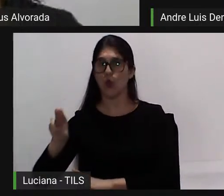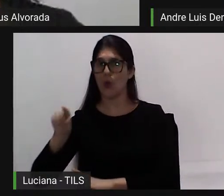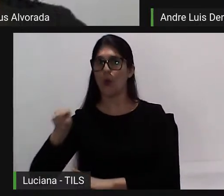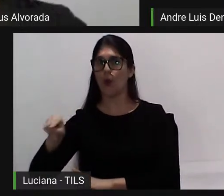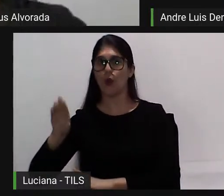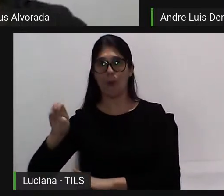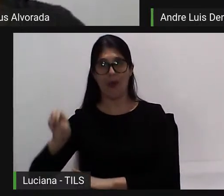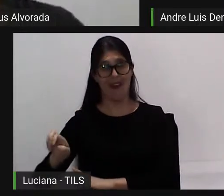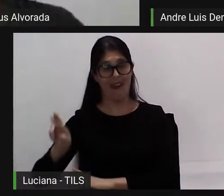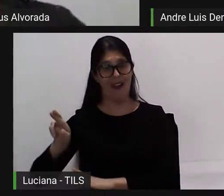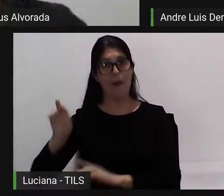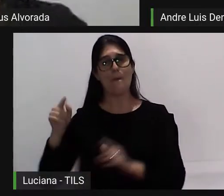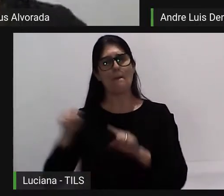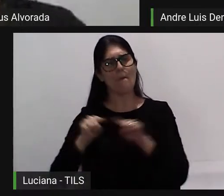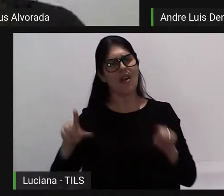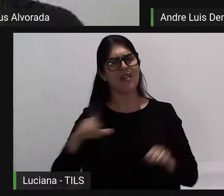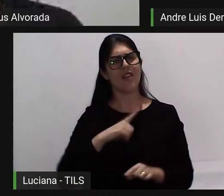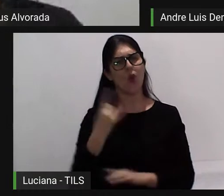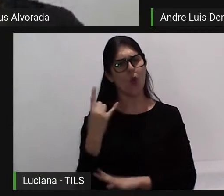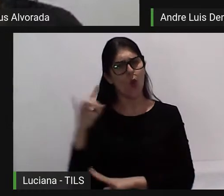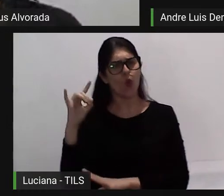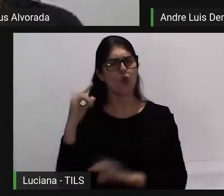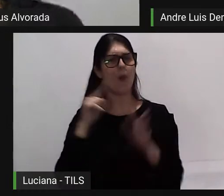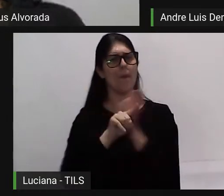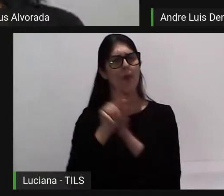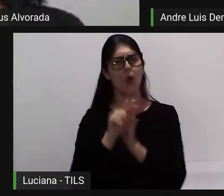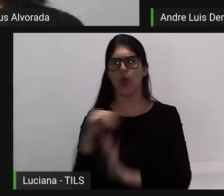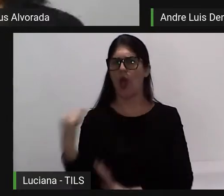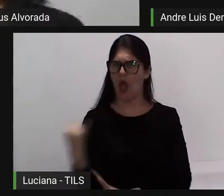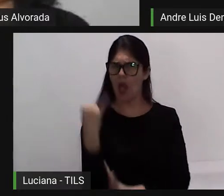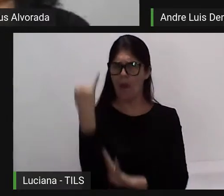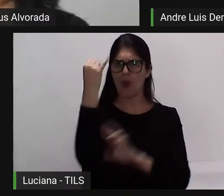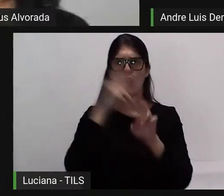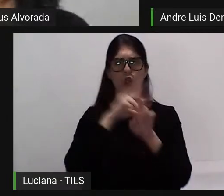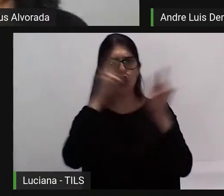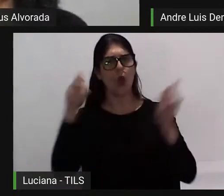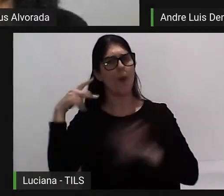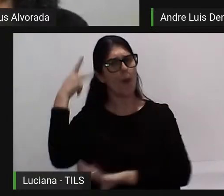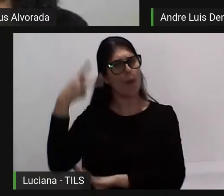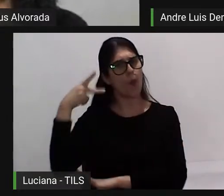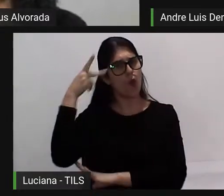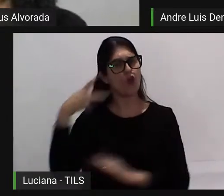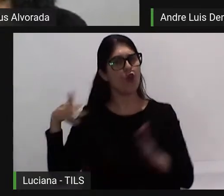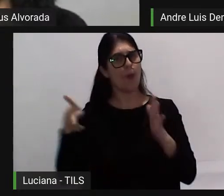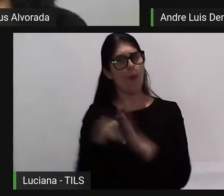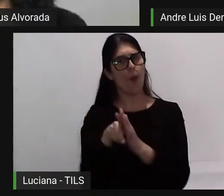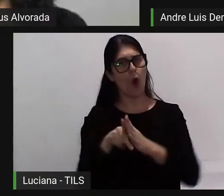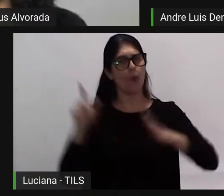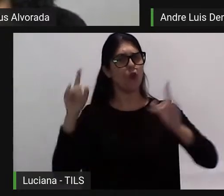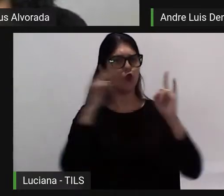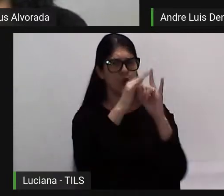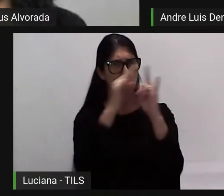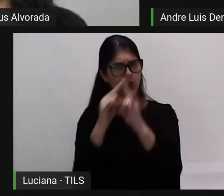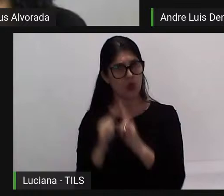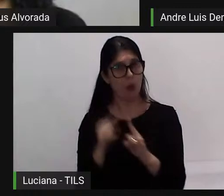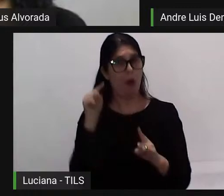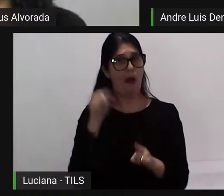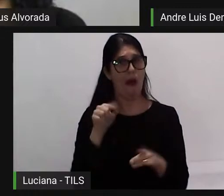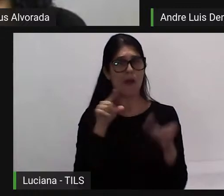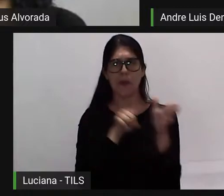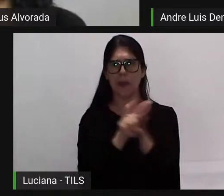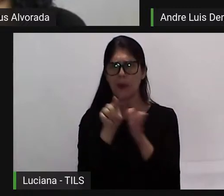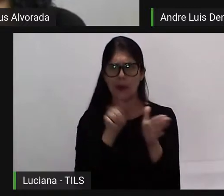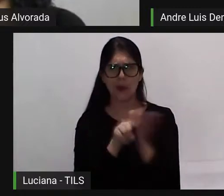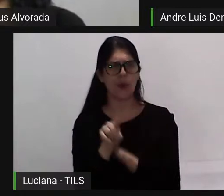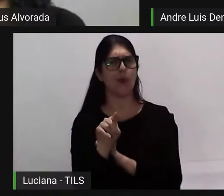que é bastante importante e que diz muito da política da nossa instituição, que foi uma pergunta